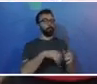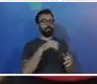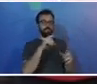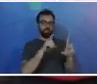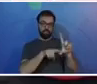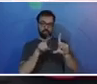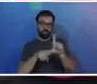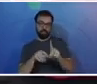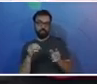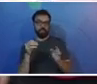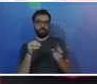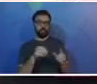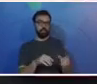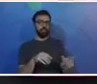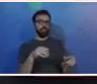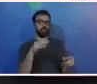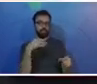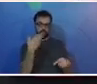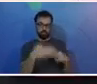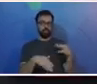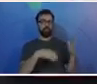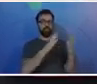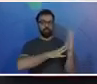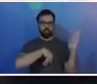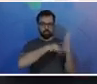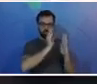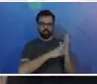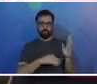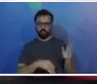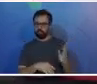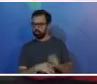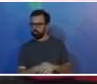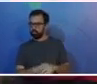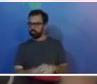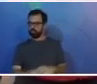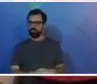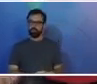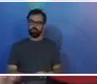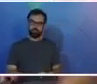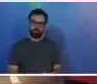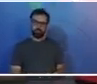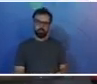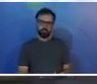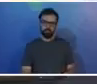de laranja. E, por último, os de amarelo. Entenderam?